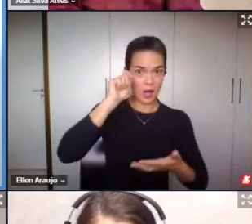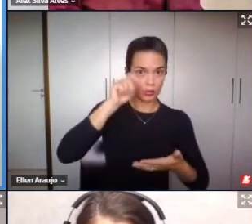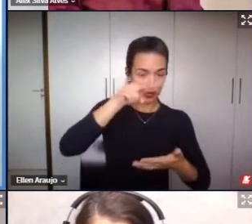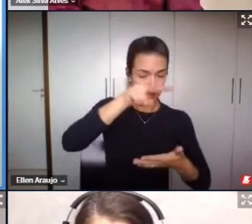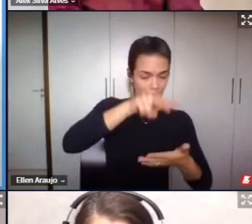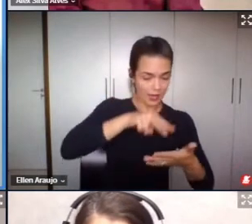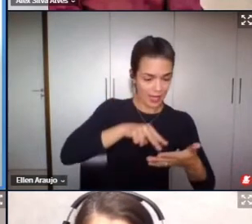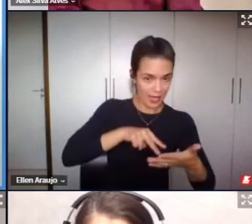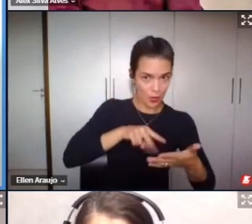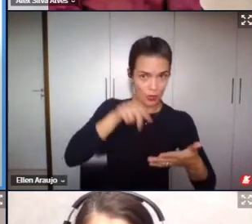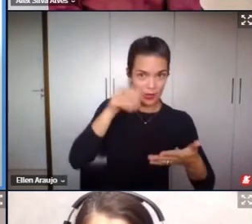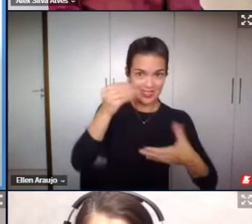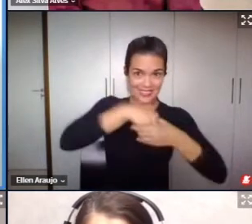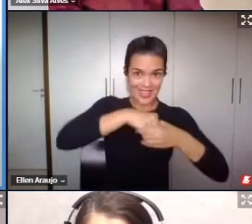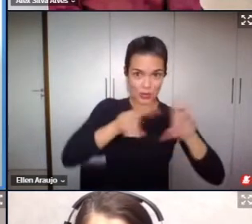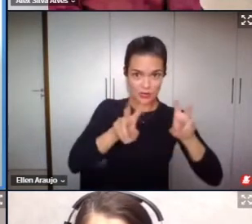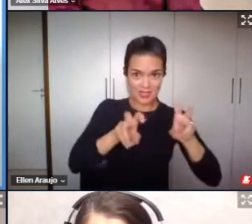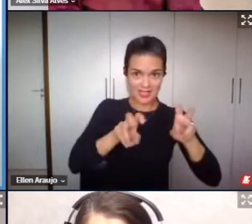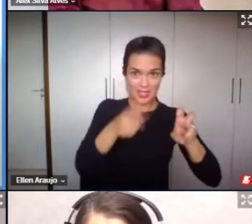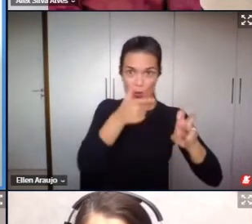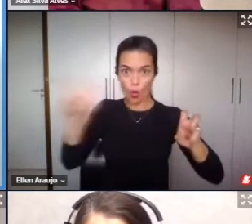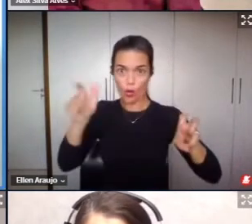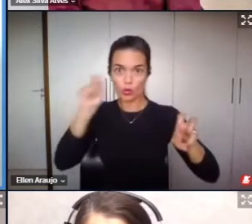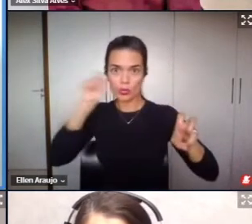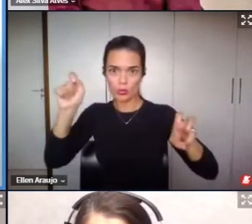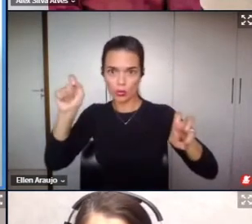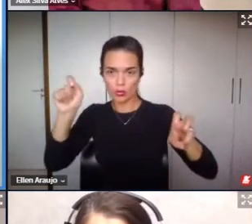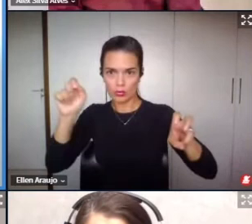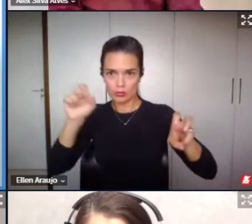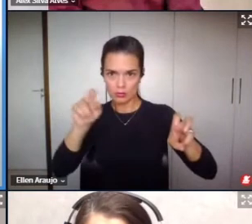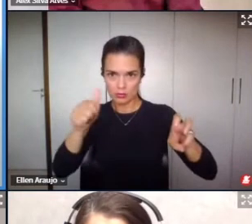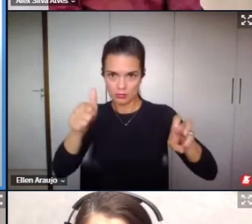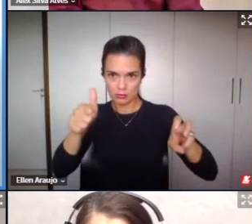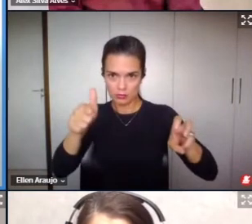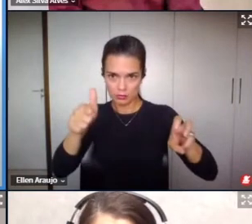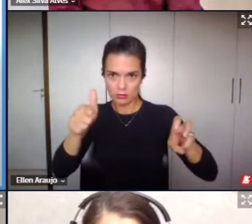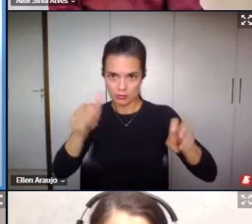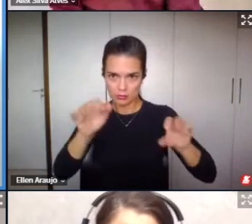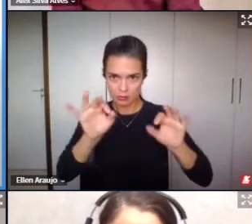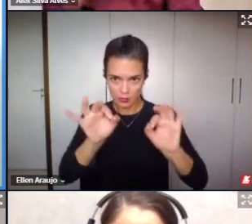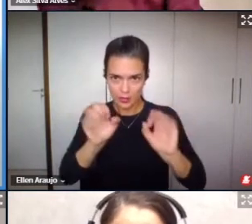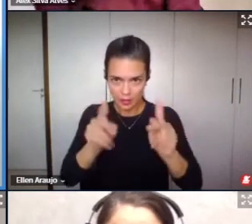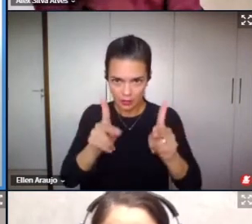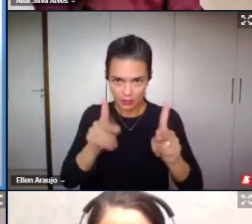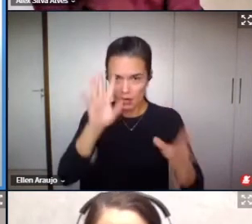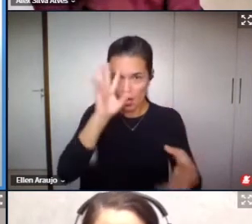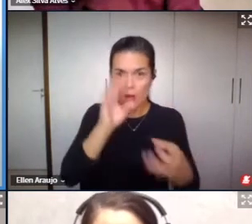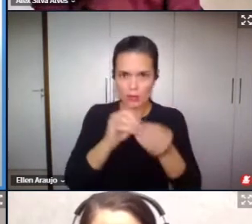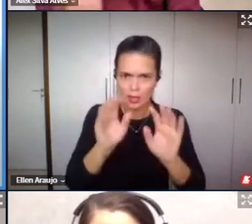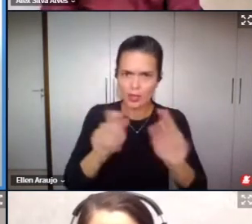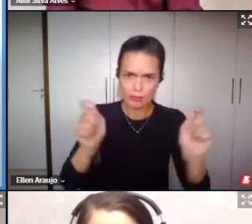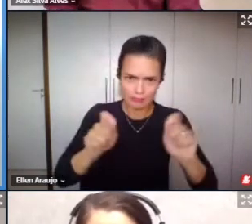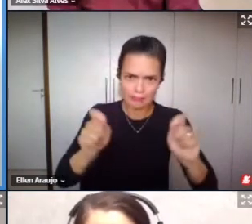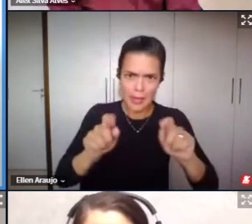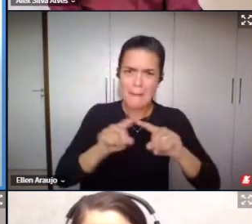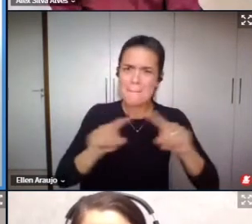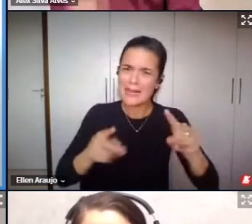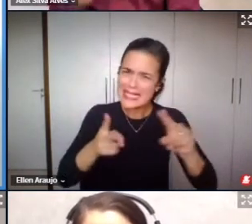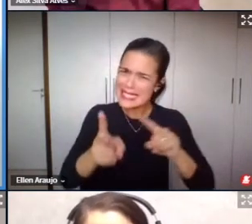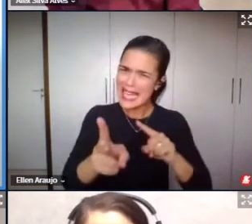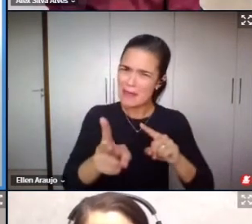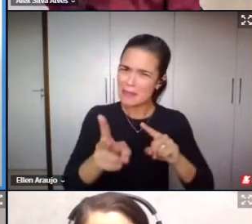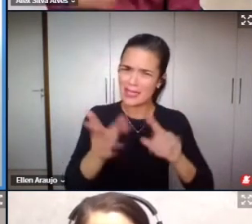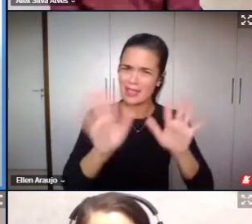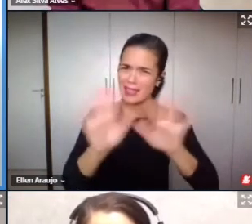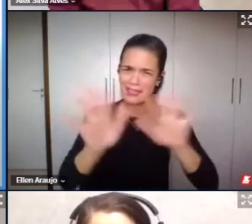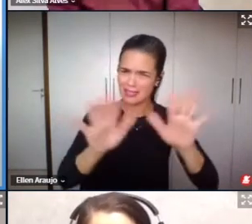entendo que isso é necessário às vezes, tá? Mas nem sempre. Então, por exemplo, tá?